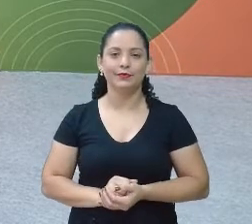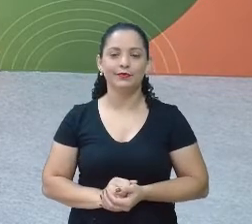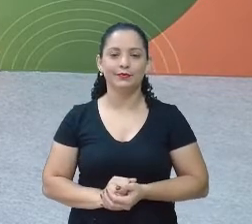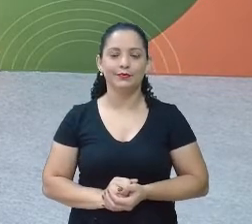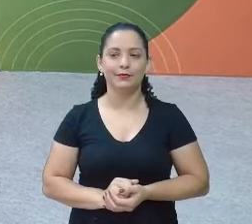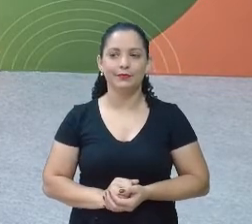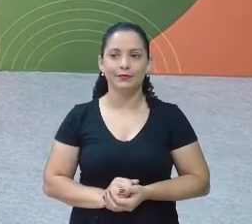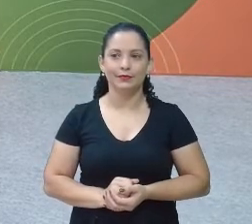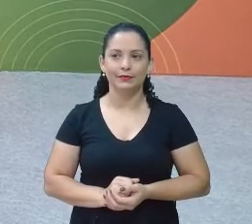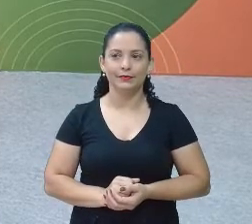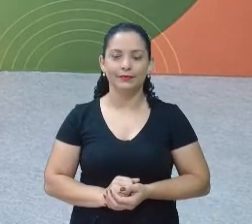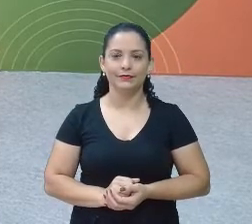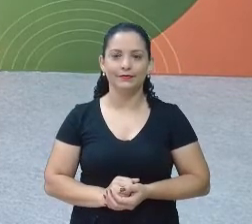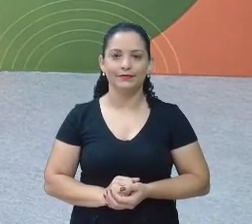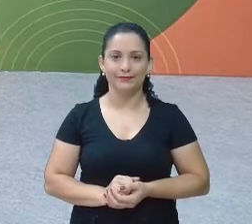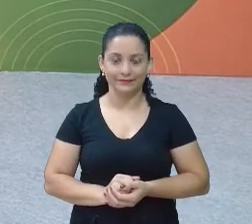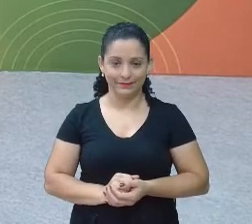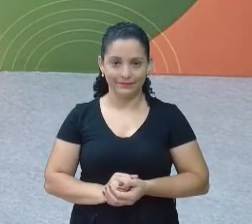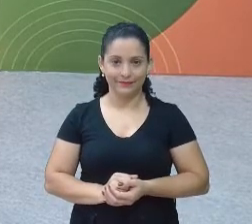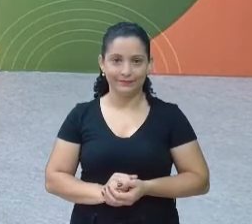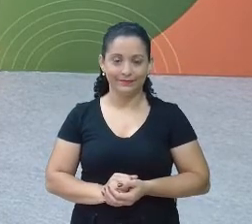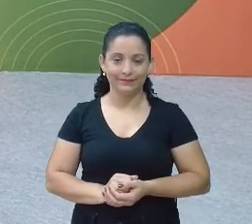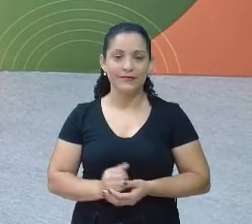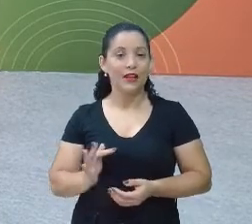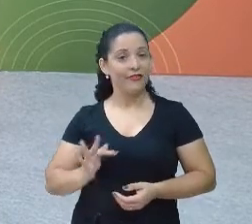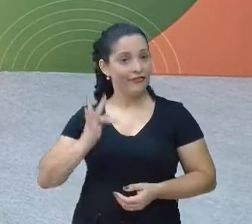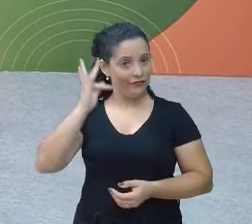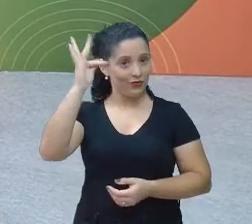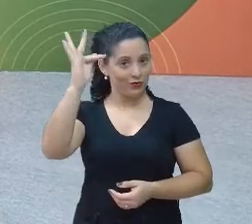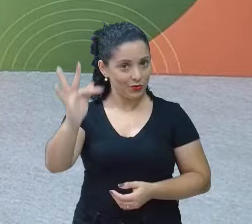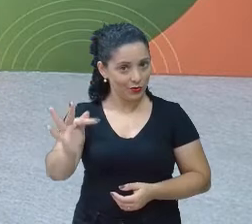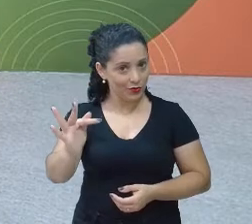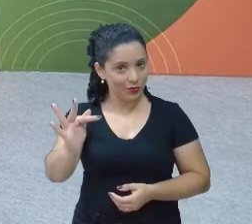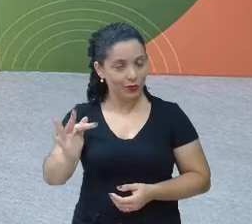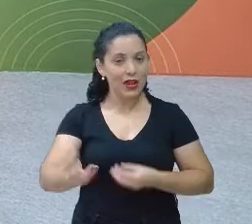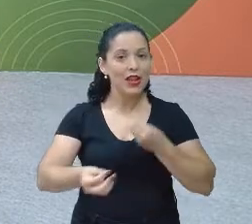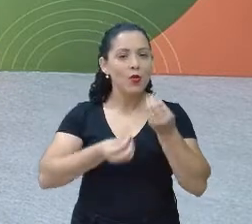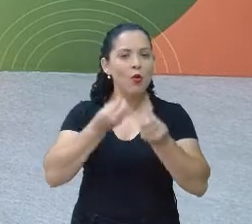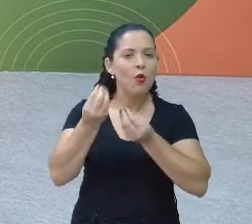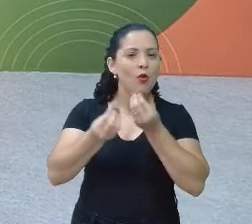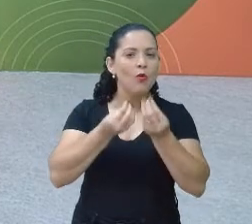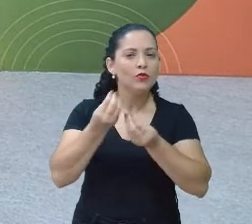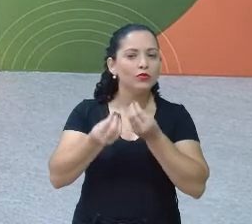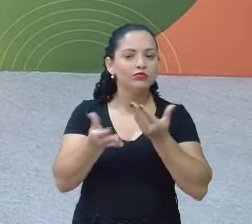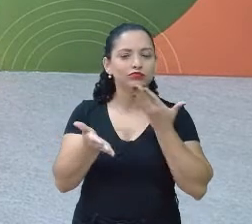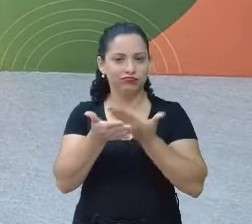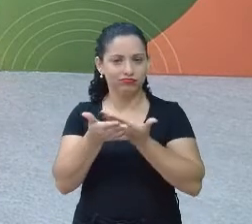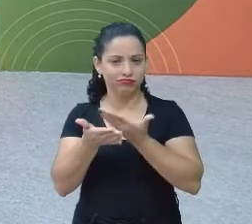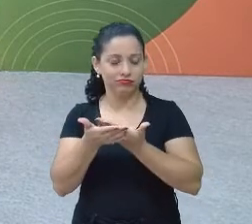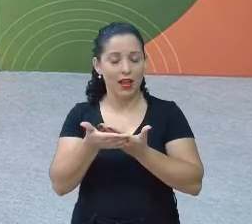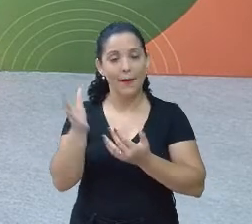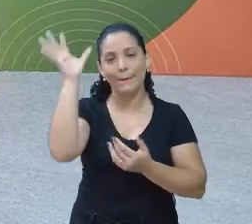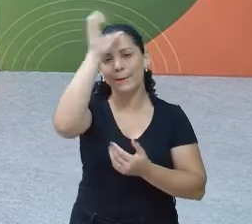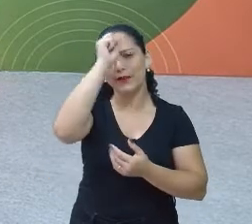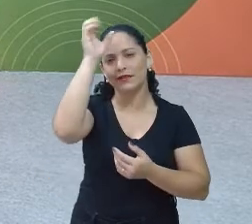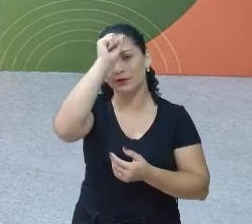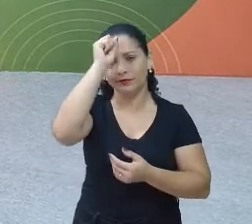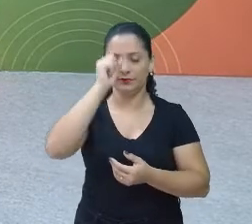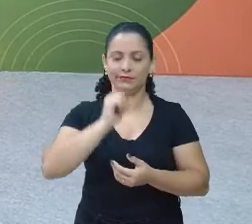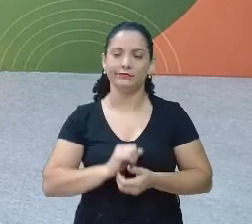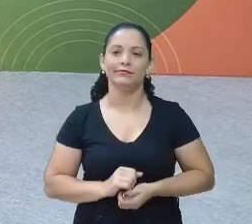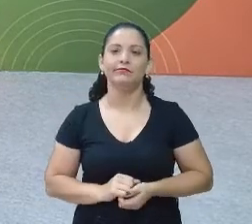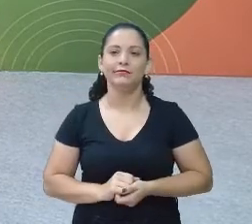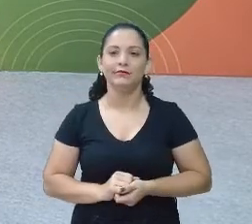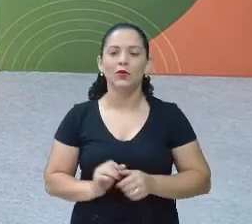uma forma só. Vem pra cá. Forma do futuro, uma maneira só da gente poder trabalhar, tá certo? Então vamos lá agora. O que